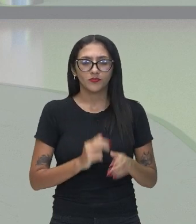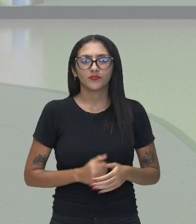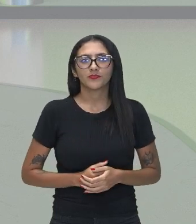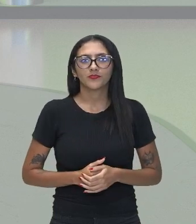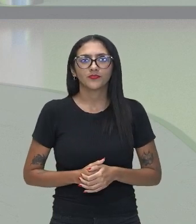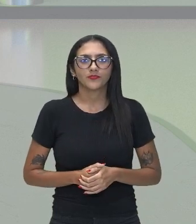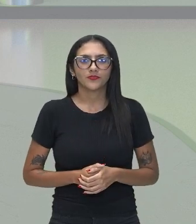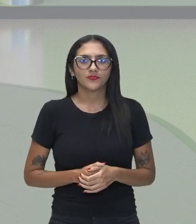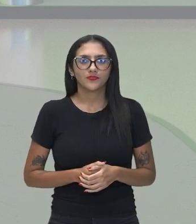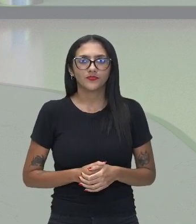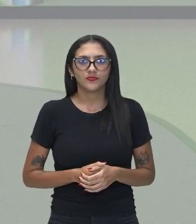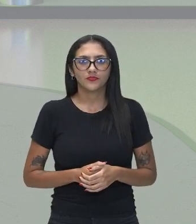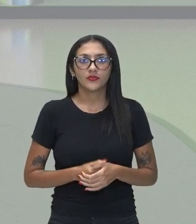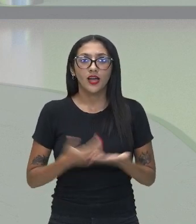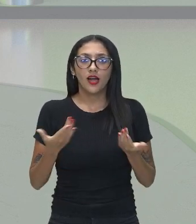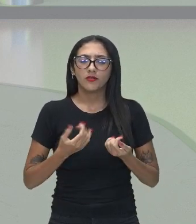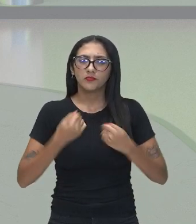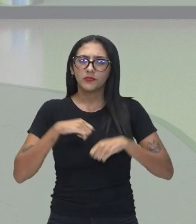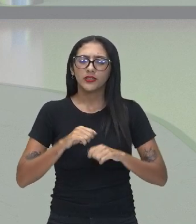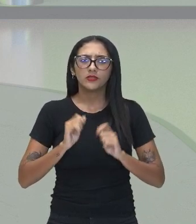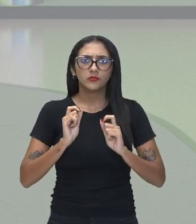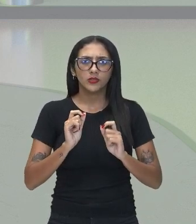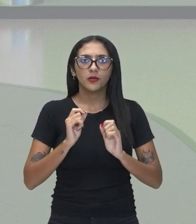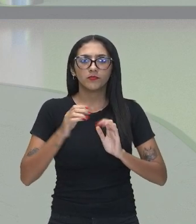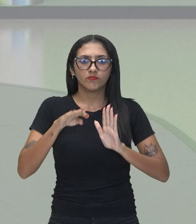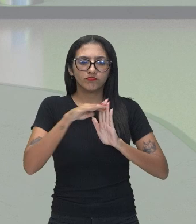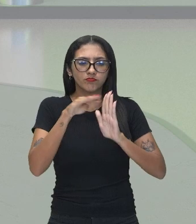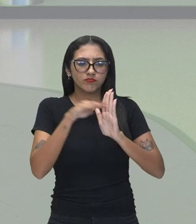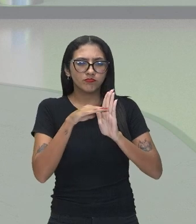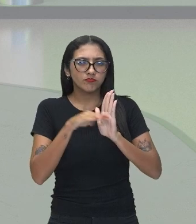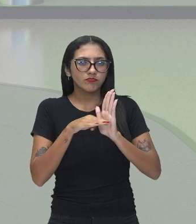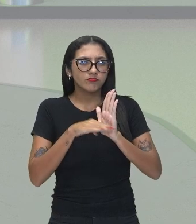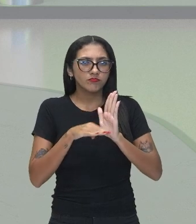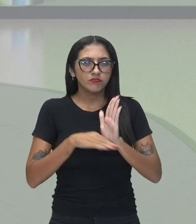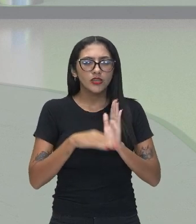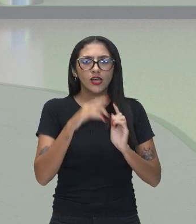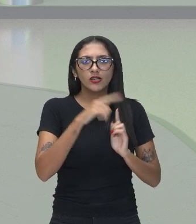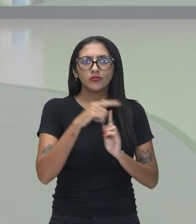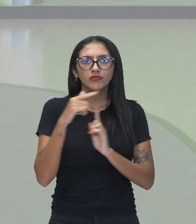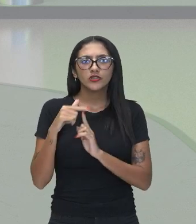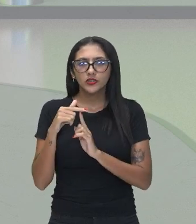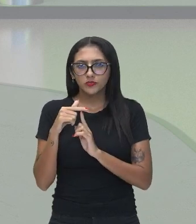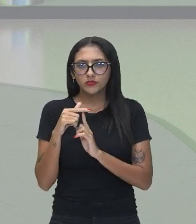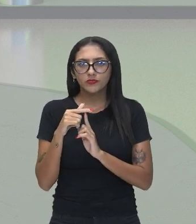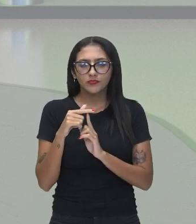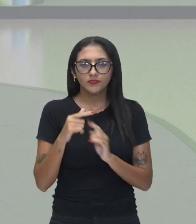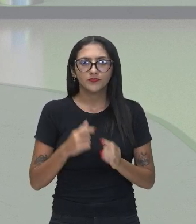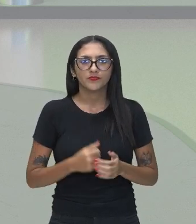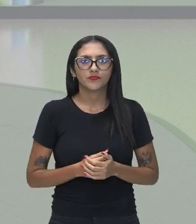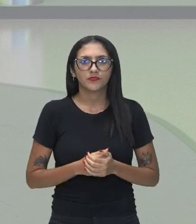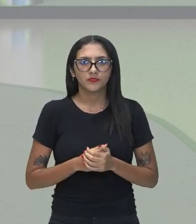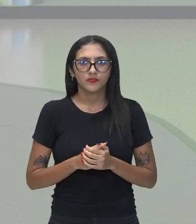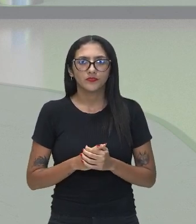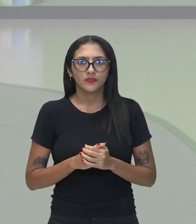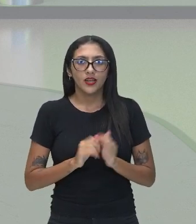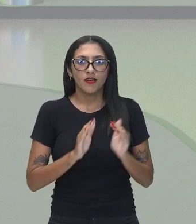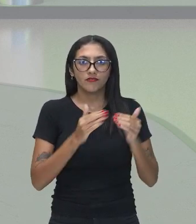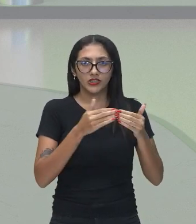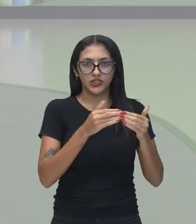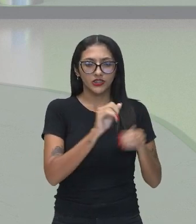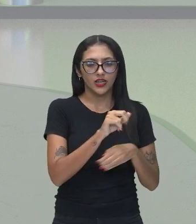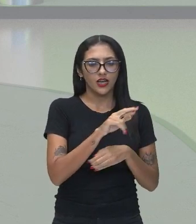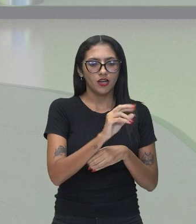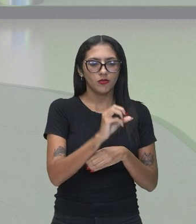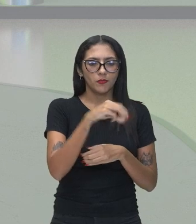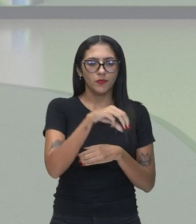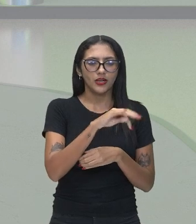gente precisa classificar cada tipo de cadeia fechada, tanto as cadeias aromáticas, que